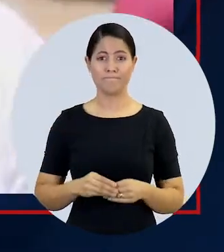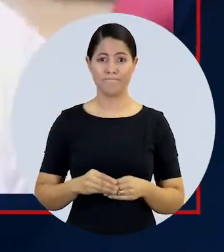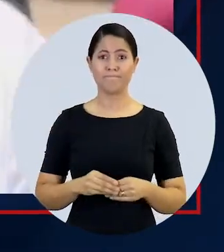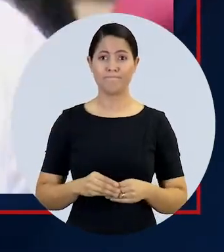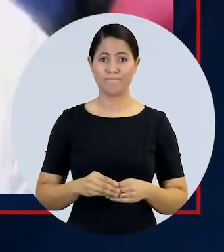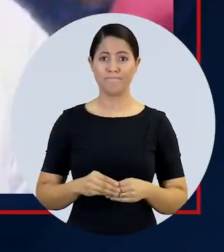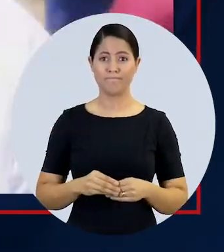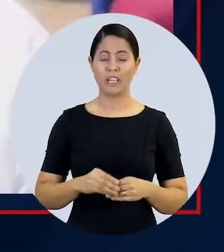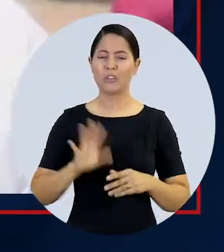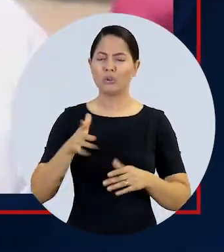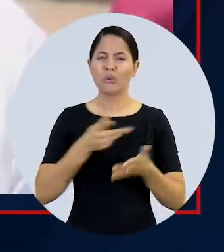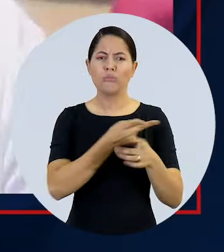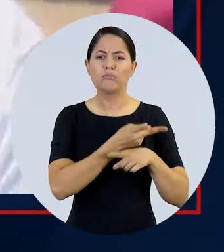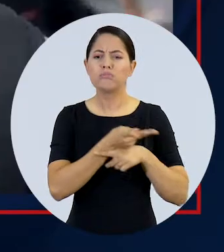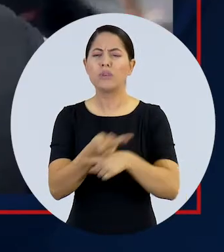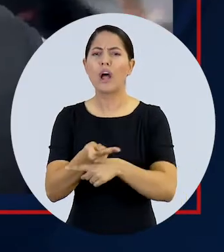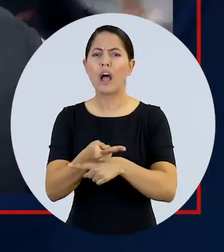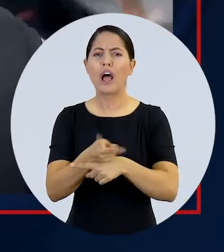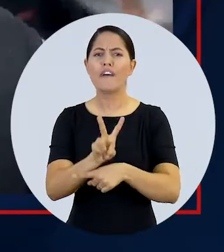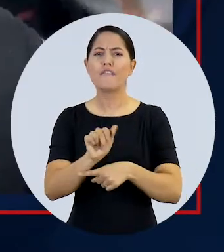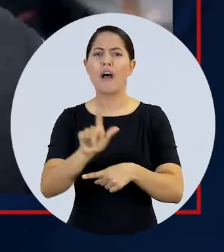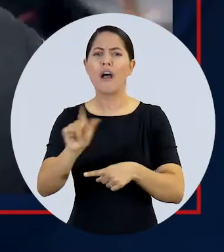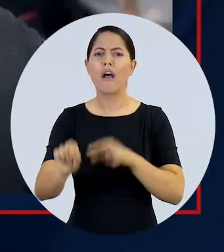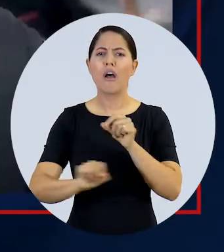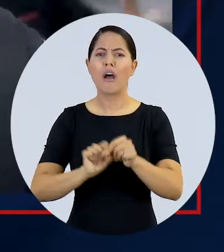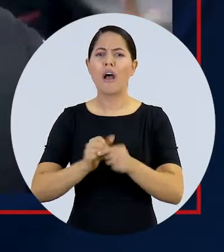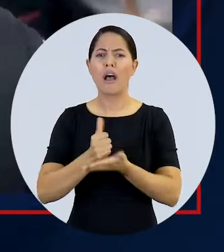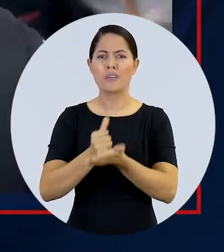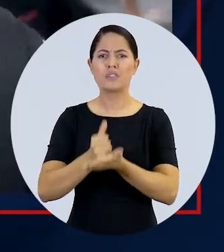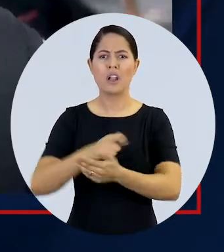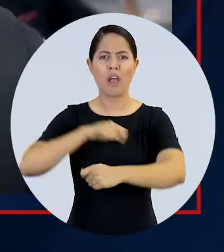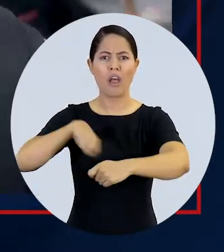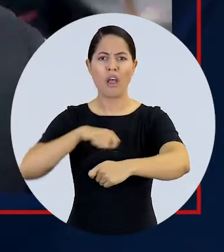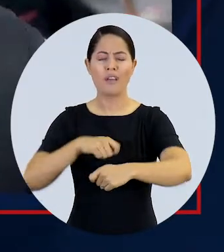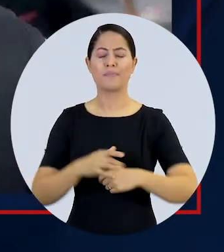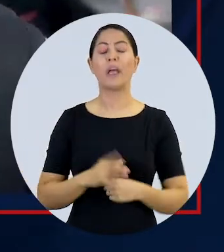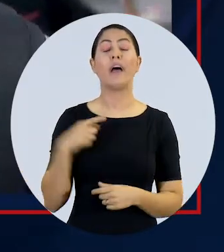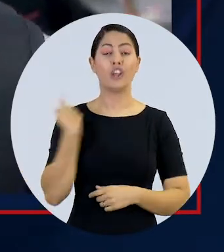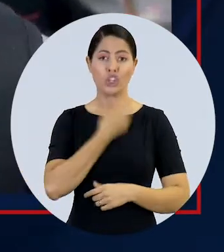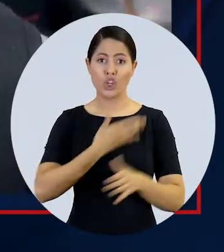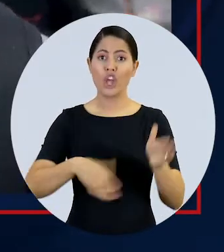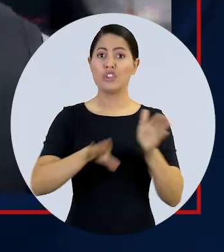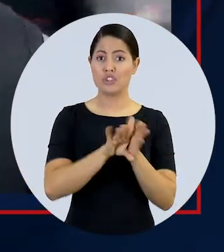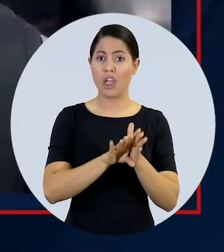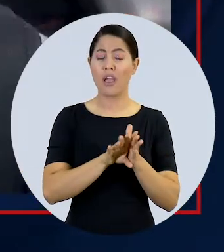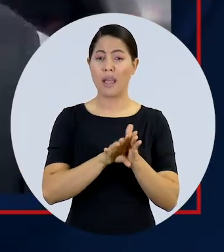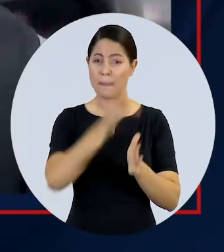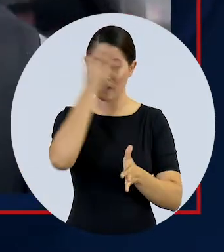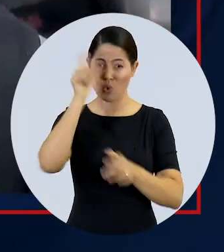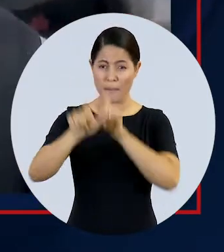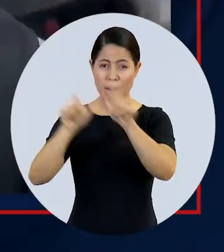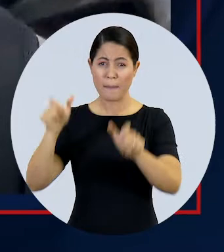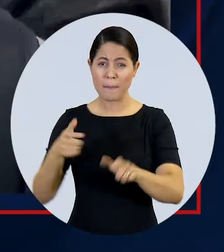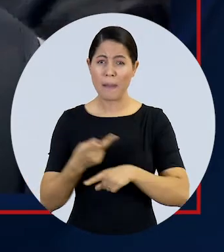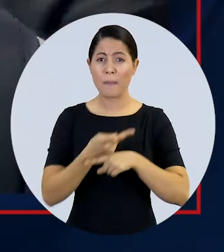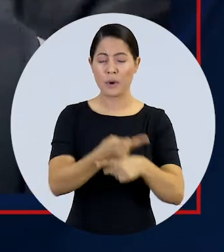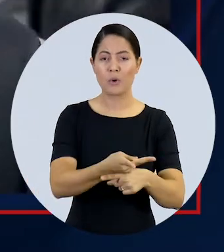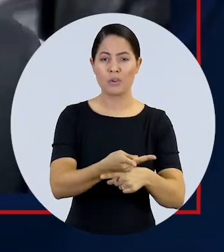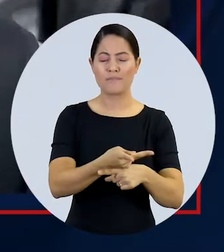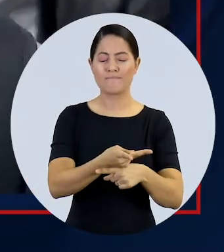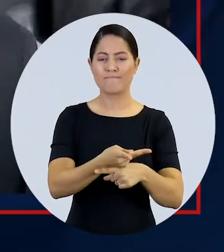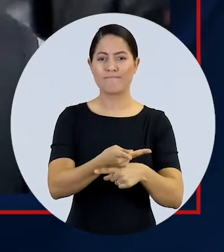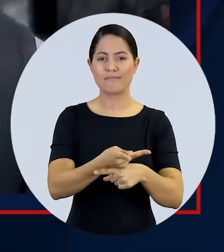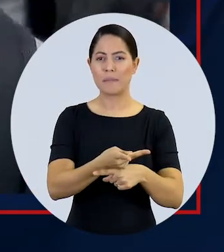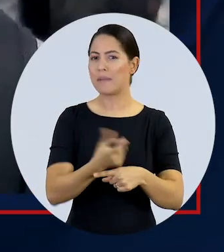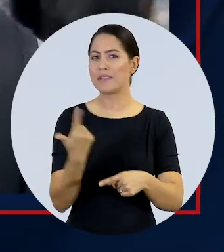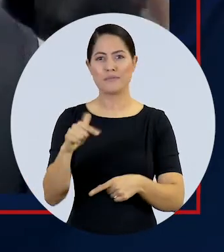aqui procurando a vaga de auxiliar de cozinha. A gente chega lá, né? Muita gente também a procura. Aí eles escolhem algumas pessoas,